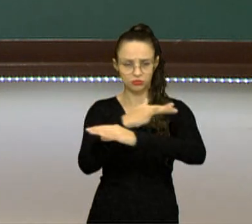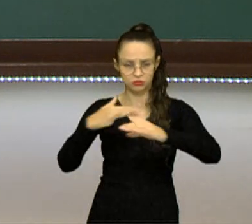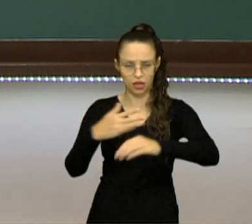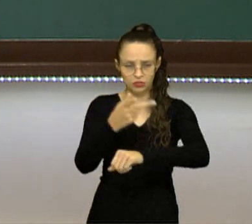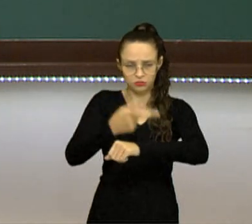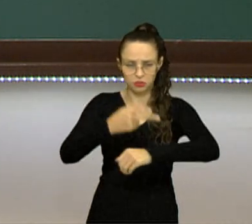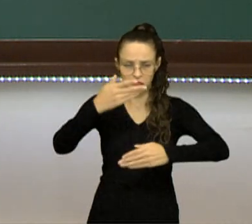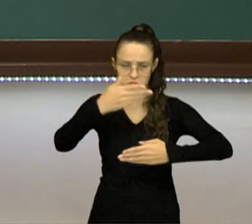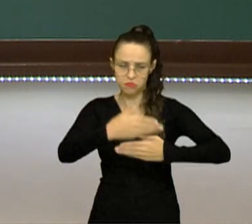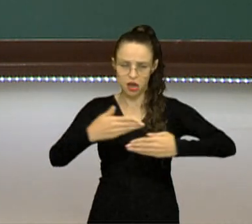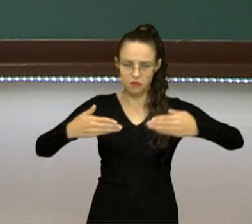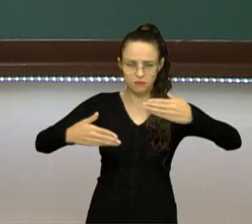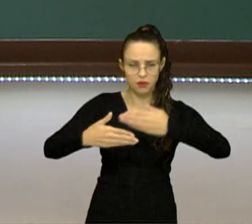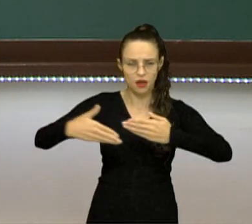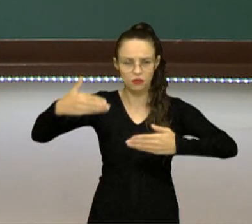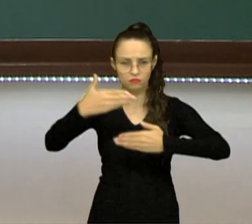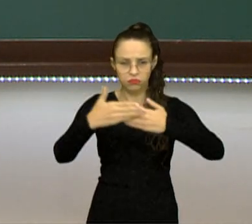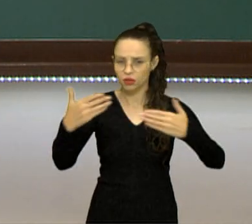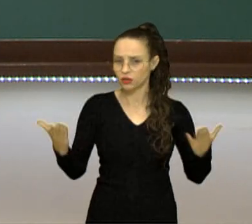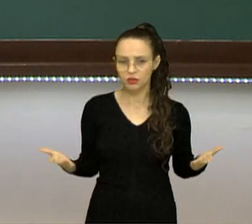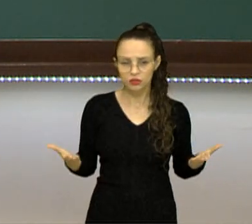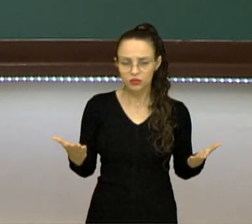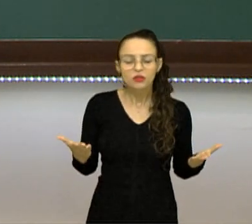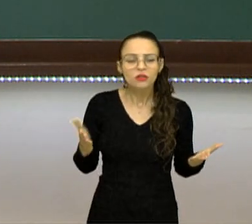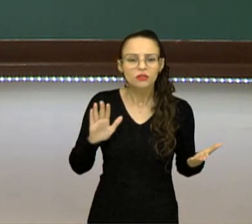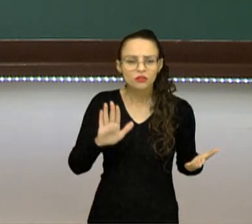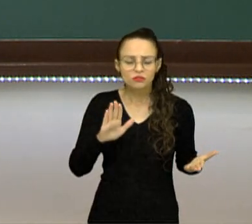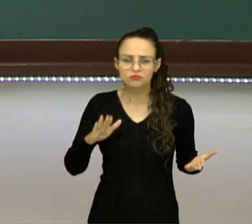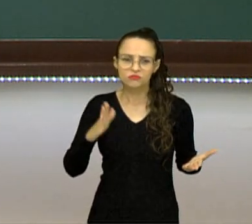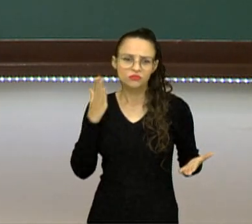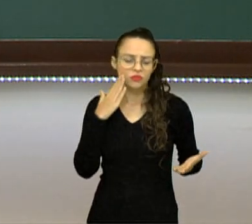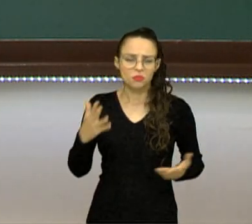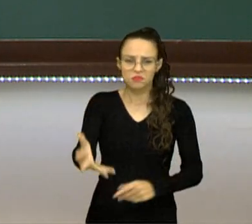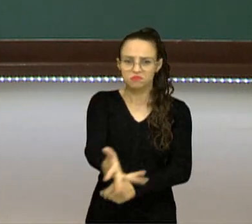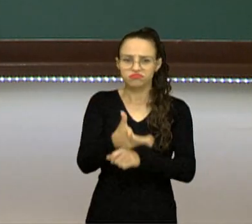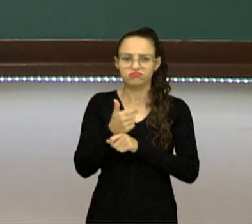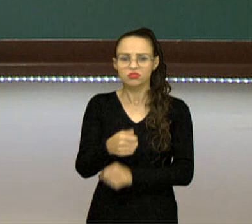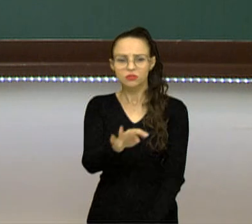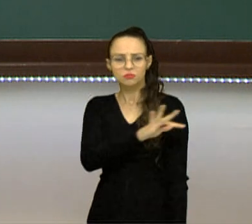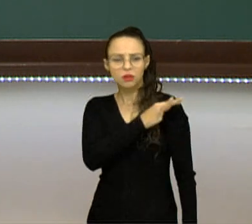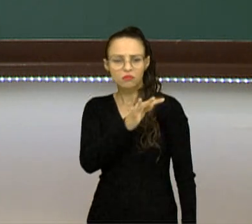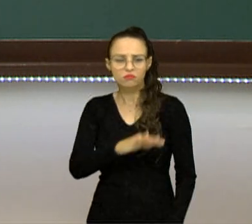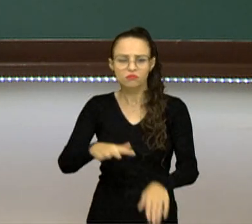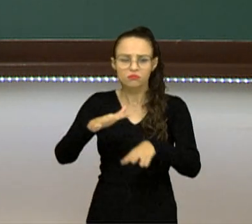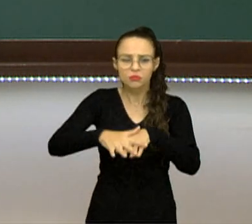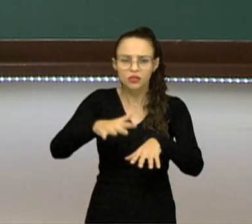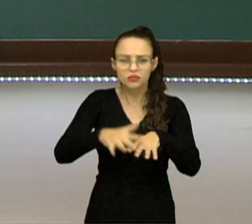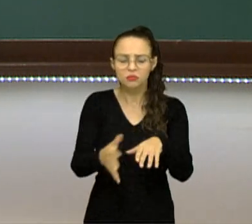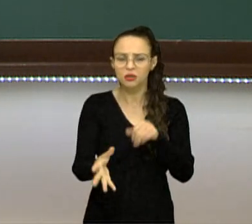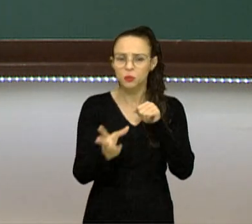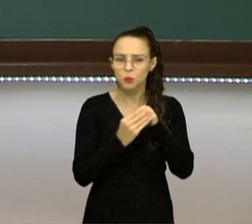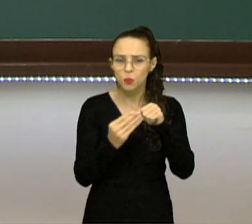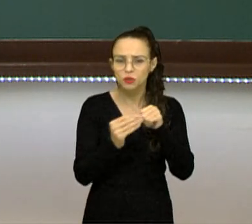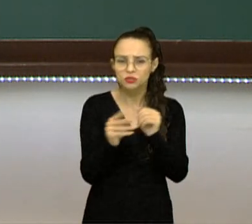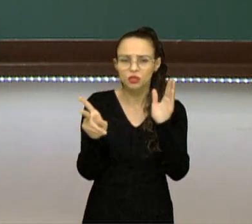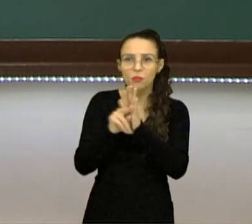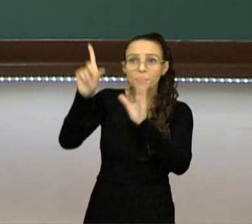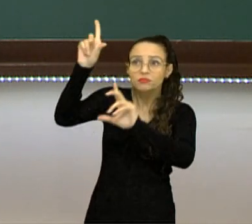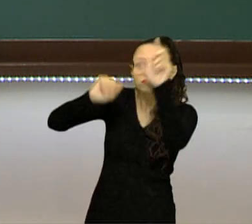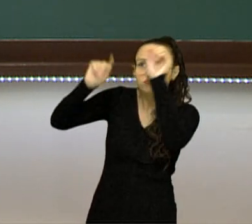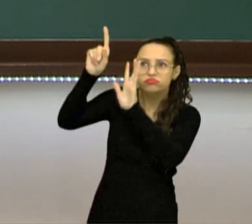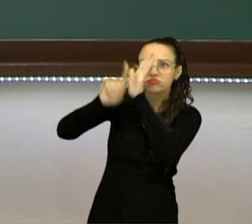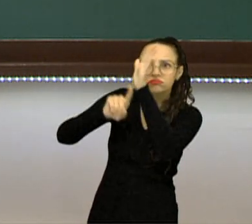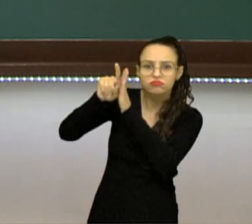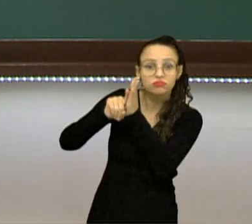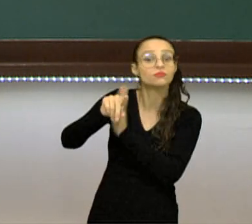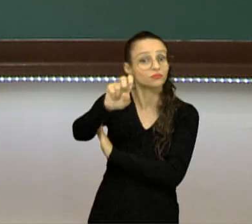de pedras complexas, né? Não dominavam a metalurgia, mas tinham técnicas de matemática, conhecimentos astronômicos.